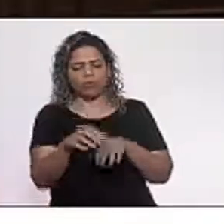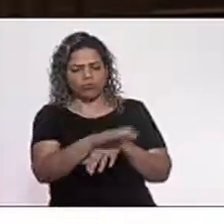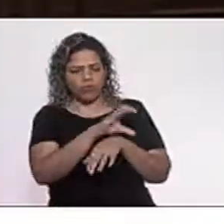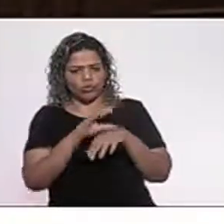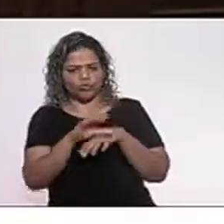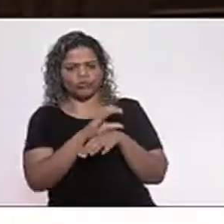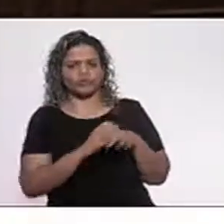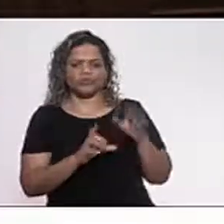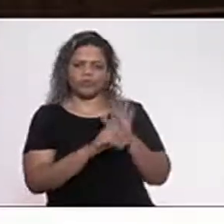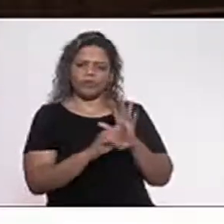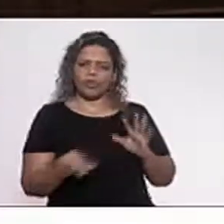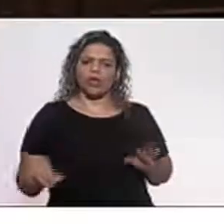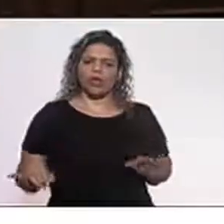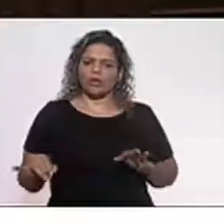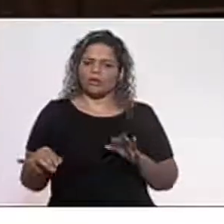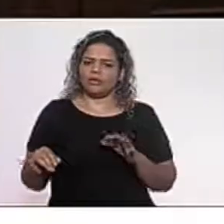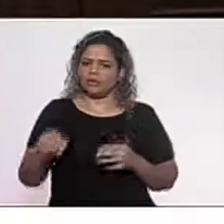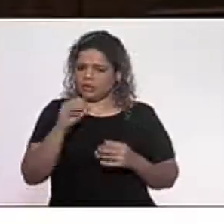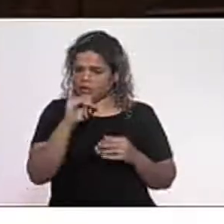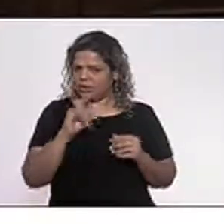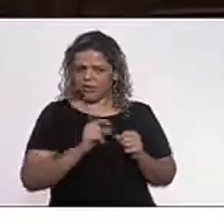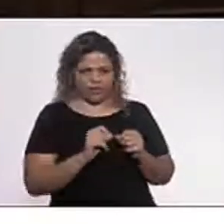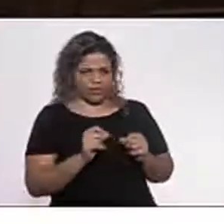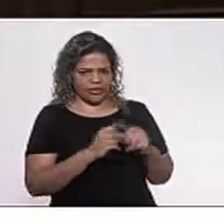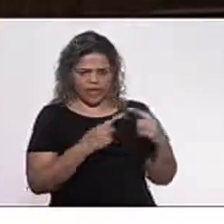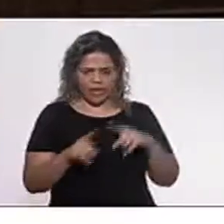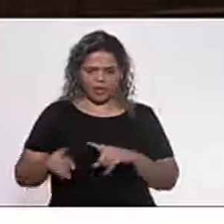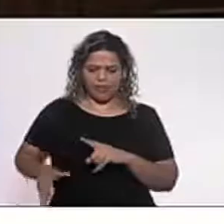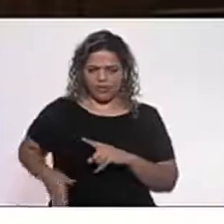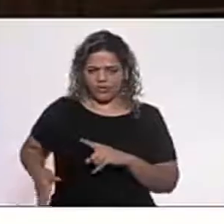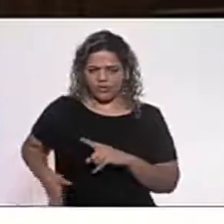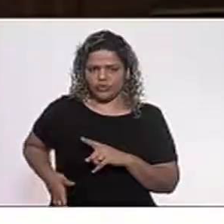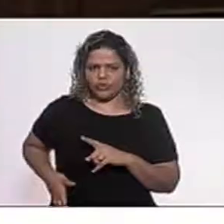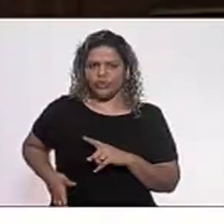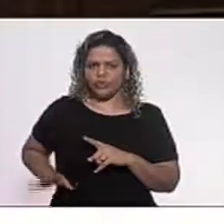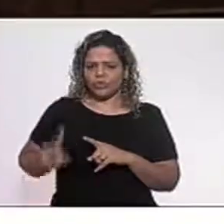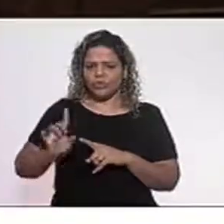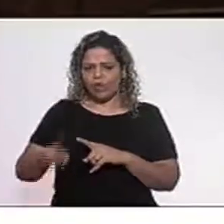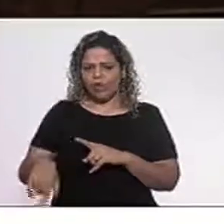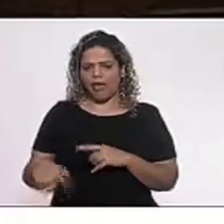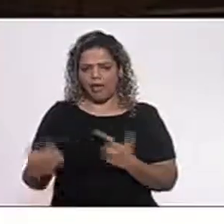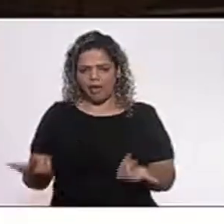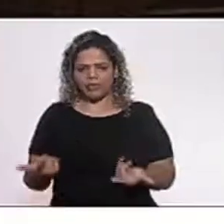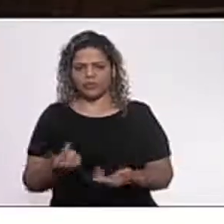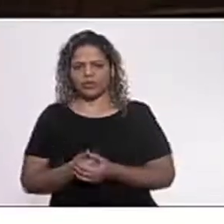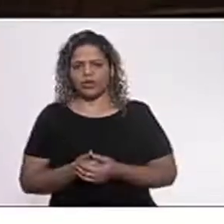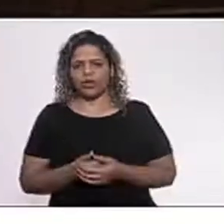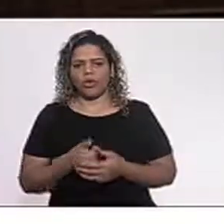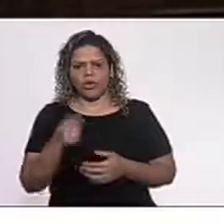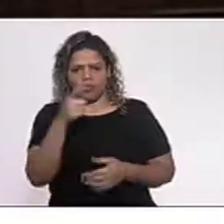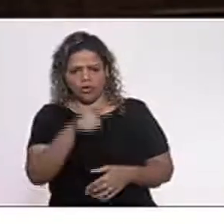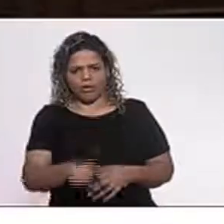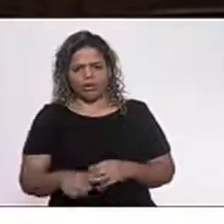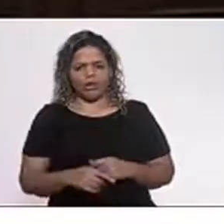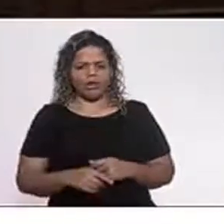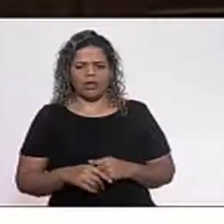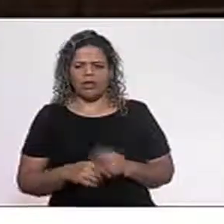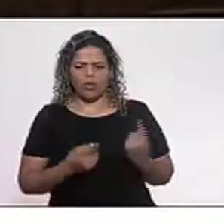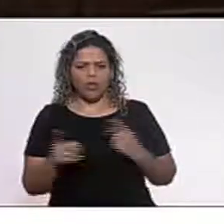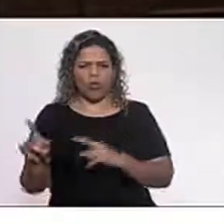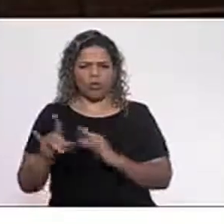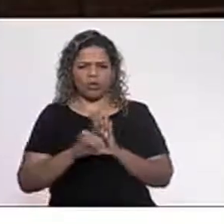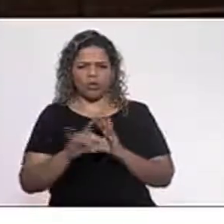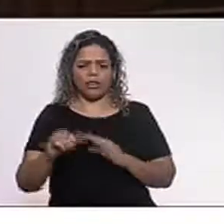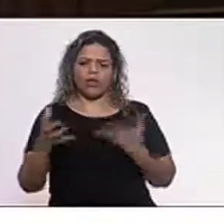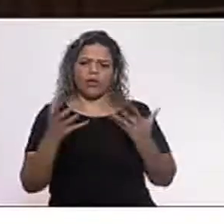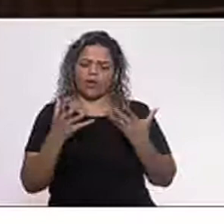e legais. Quem não faz isso é que é bandido. Ao contrário, eles são bandidos que justamente agem e atuam ao arrepio da lei. Portanto, quero